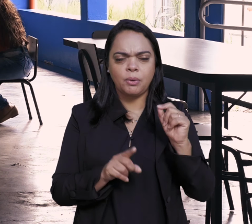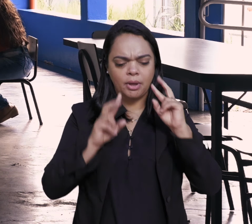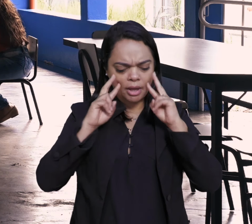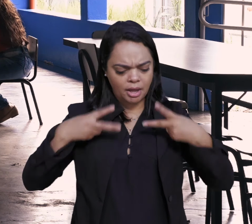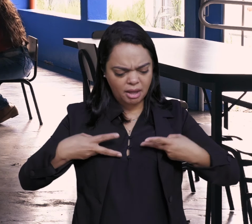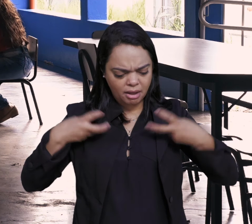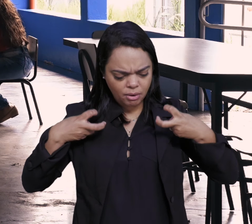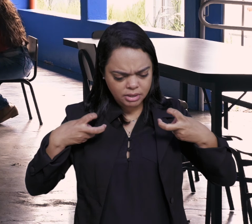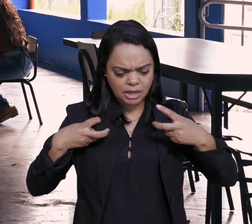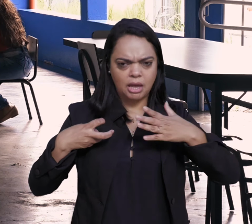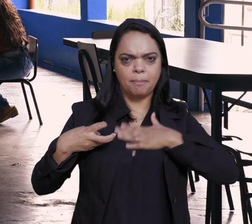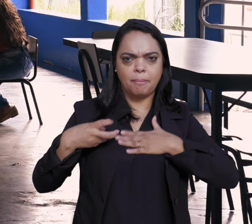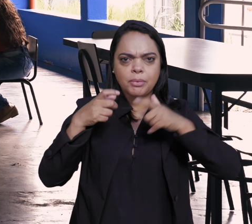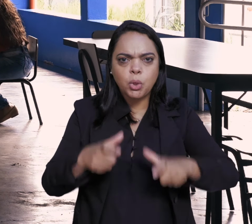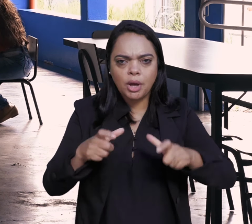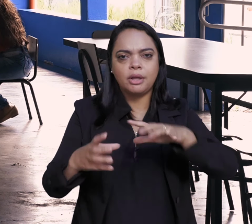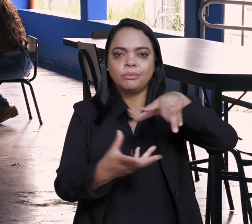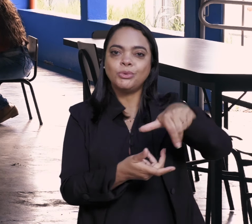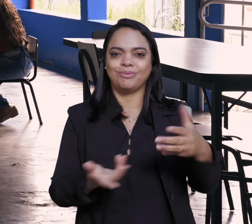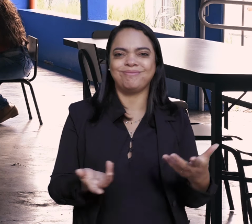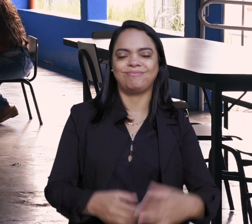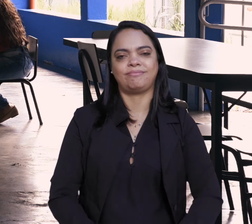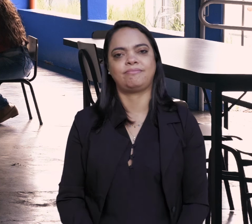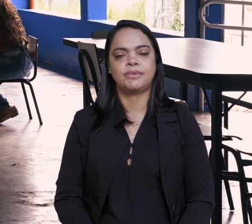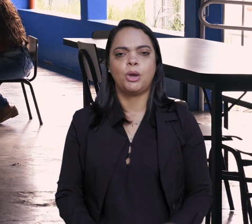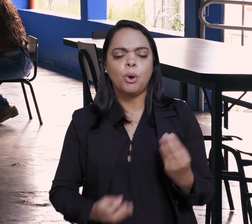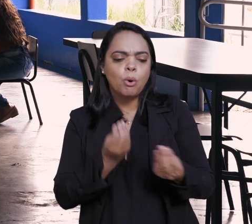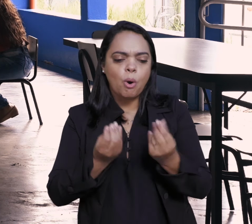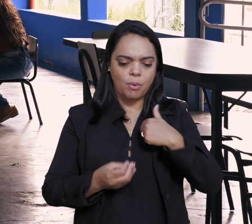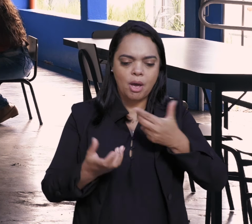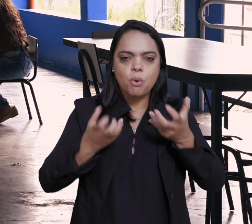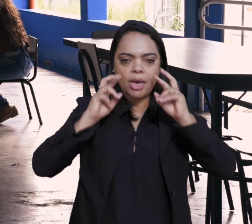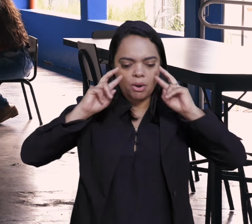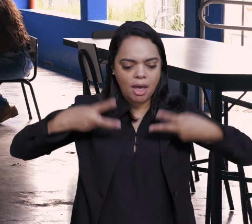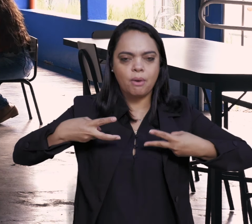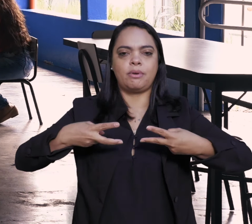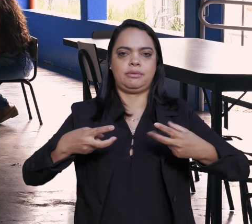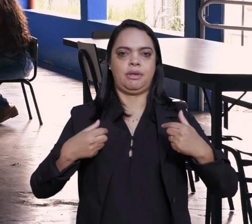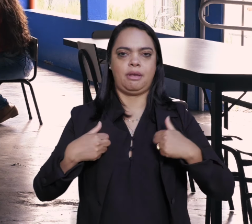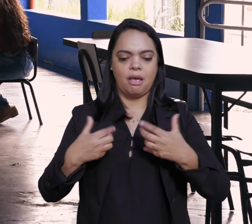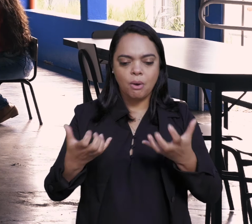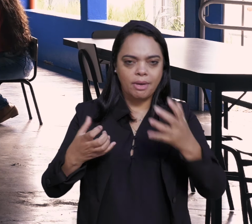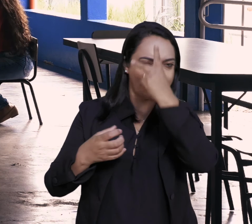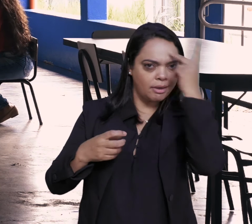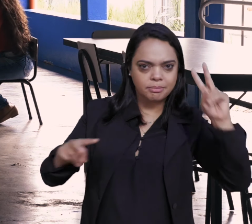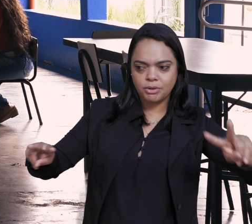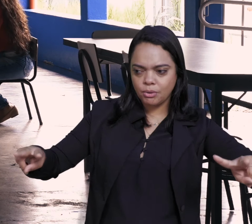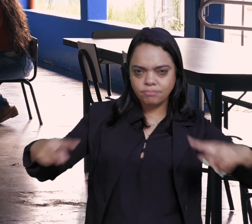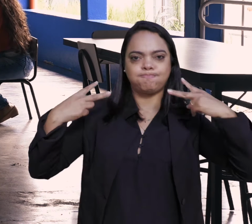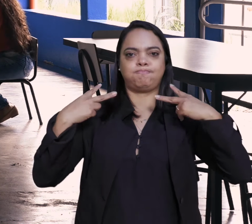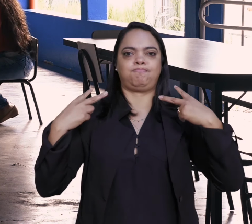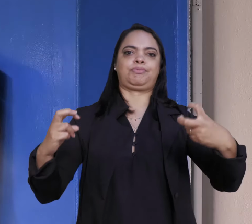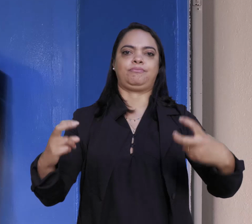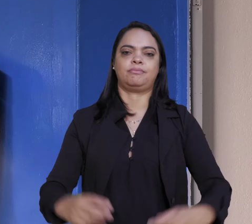qual que é o seu lugar no mundo enquanto sujeito. Né? Como você quer se reconhecer, como você quer que o outro te